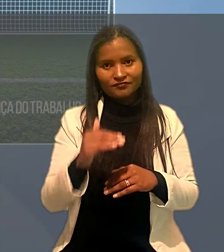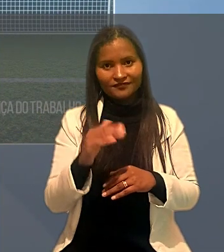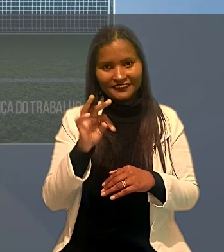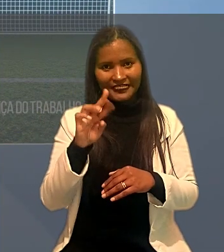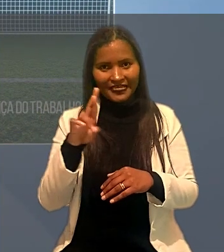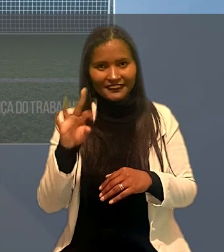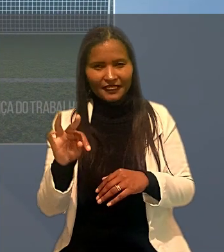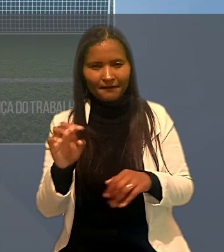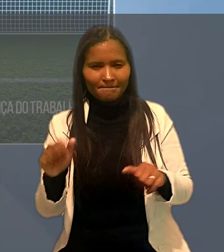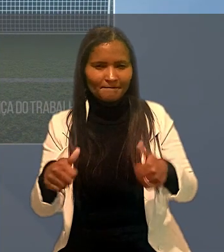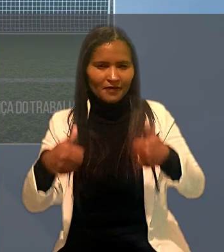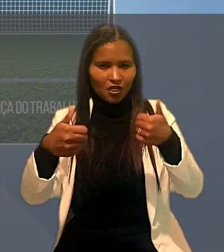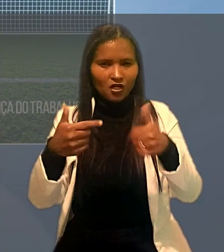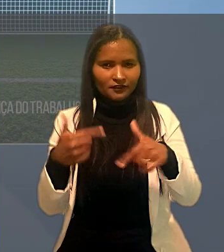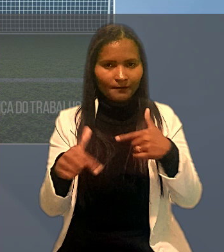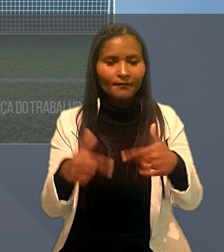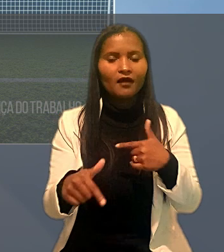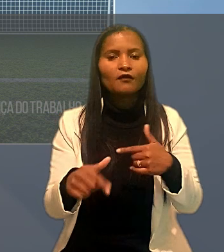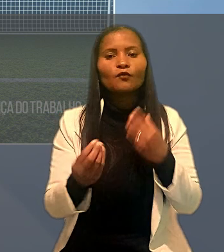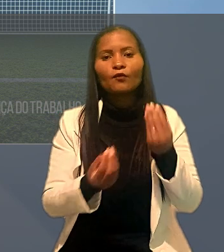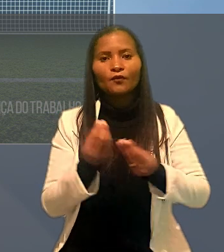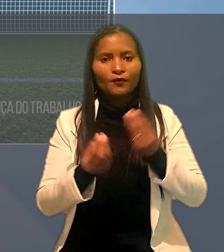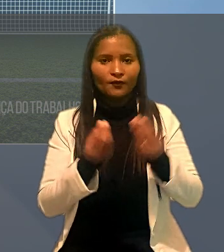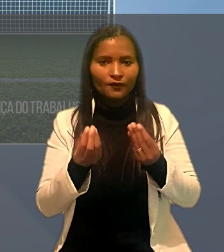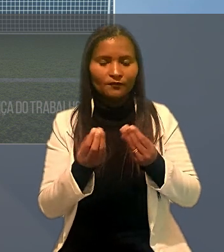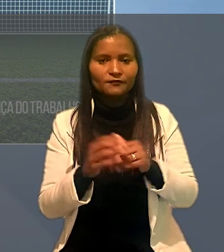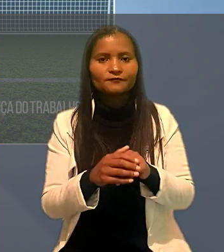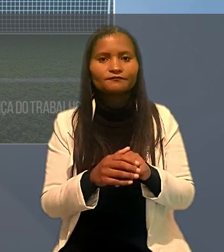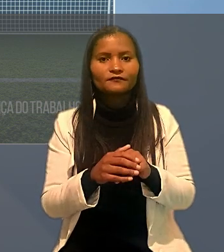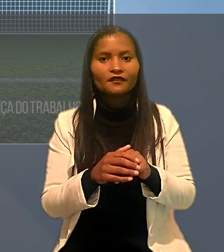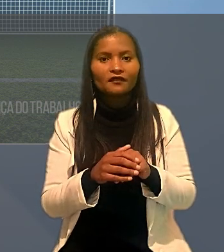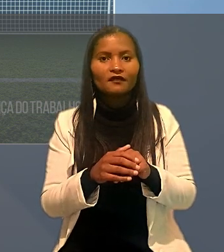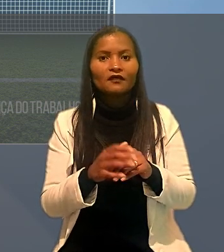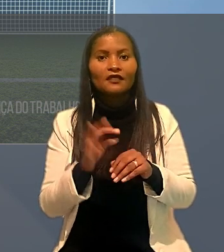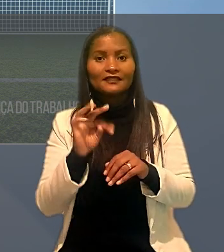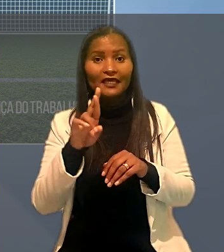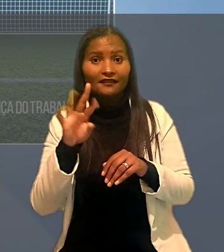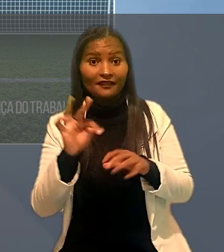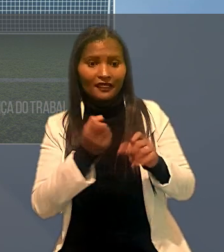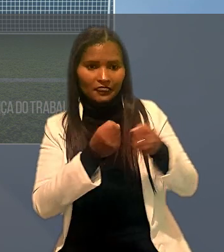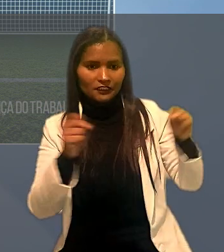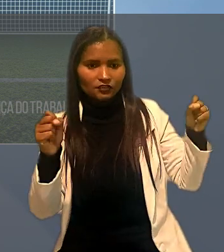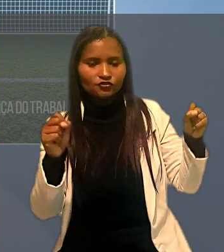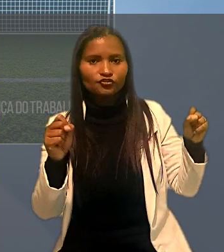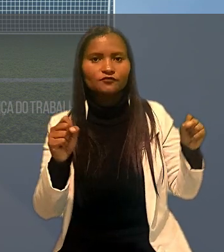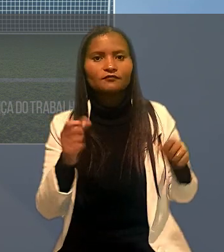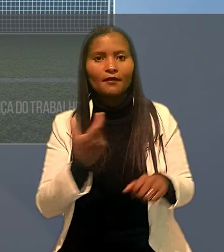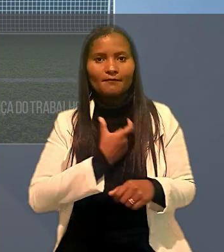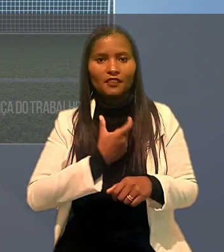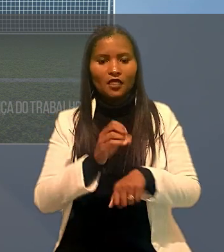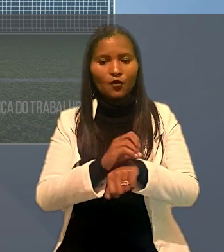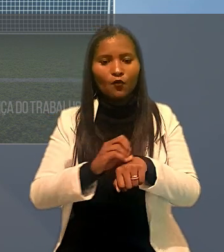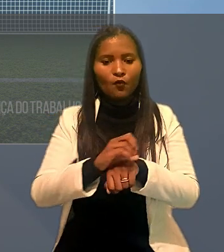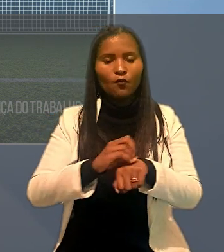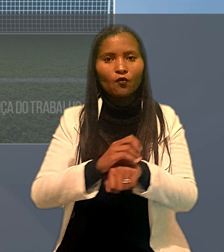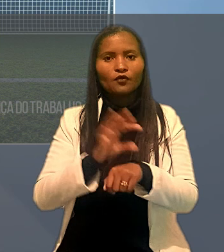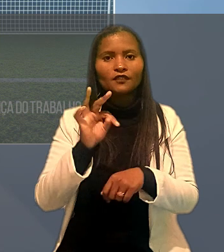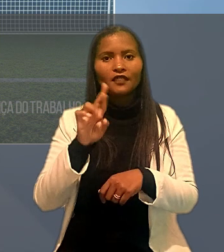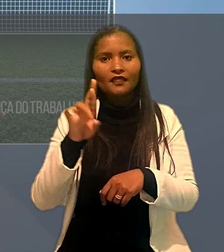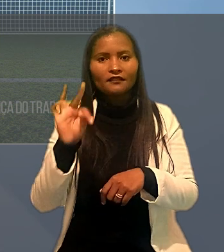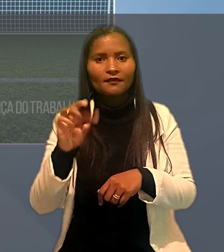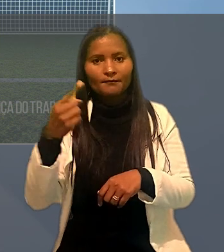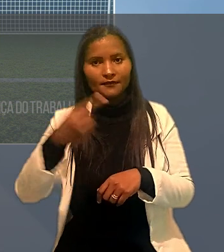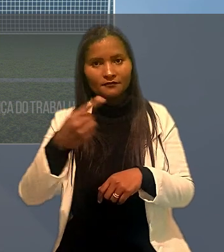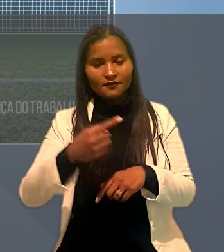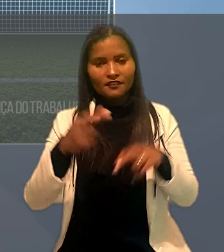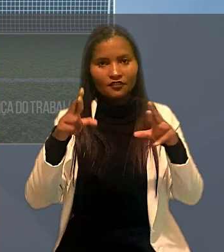que apresentaram os melhores desempenhos ficou da seguinte forma. Na categoria Tribunais de Grande Porte, a medalha de ouro ficou com